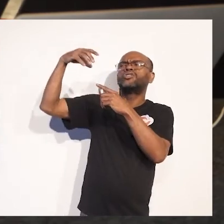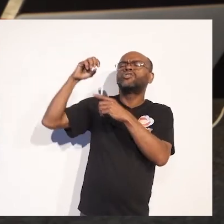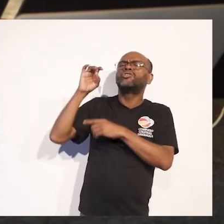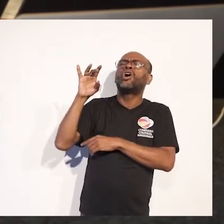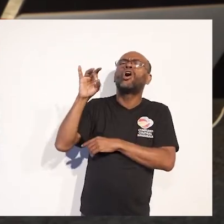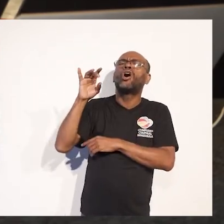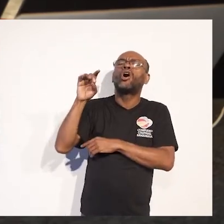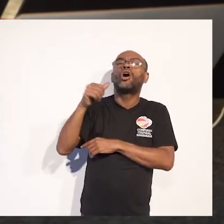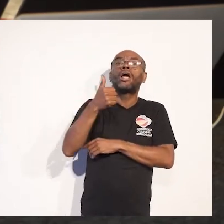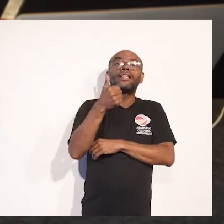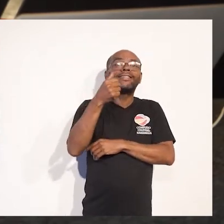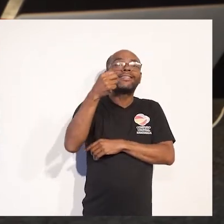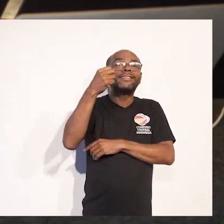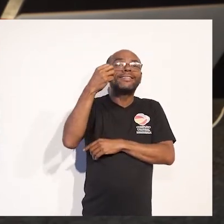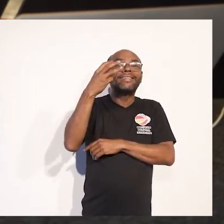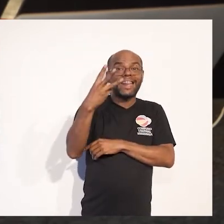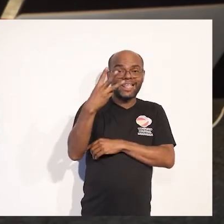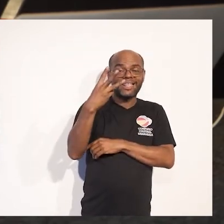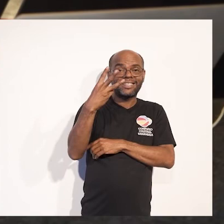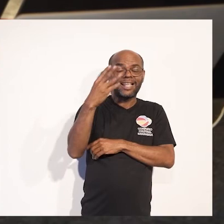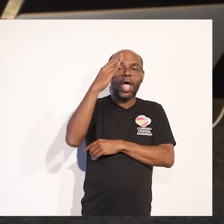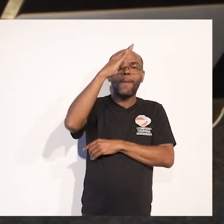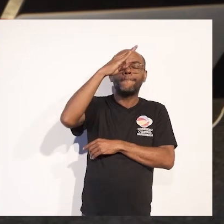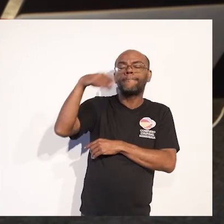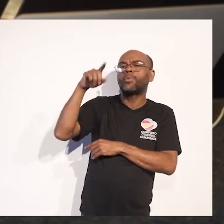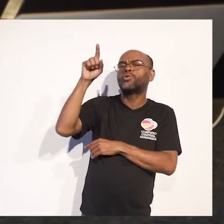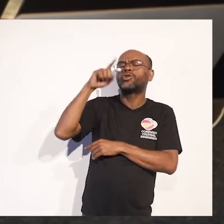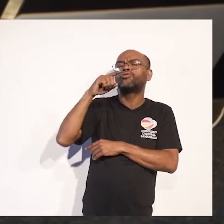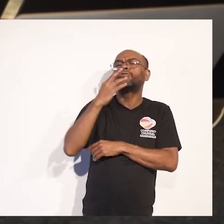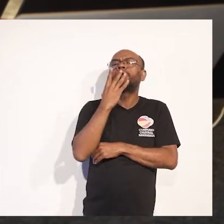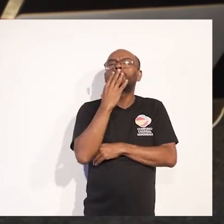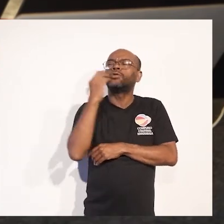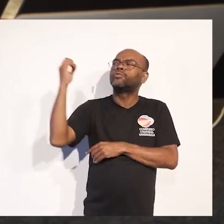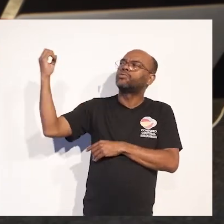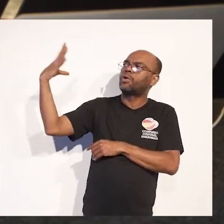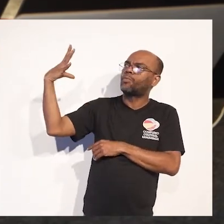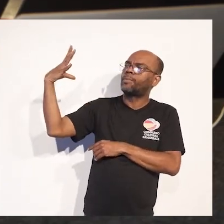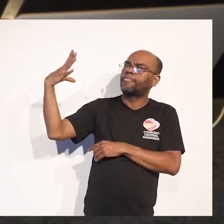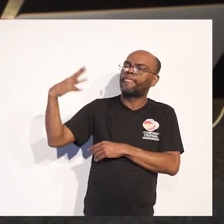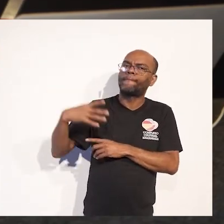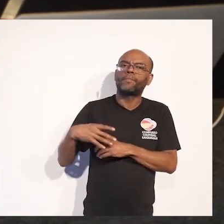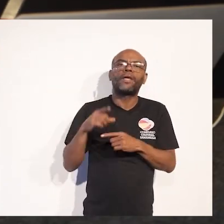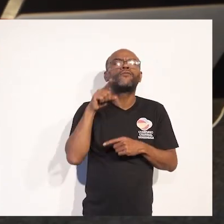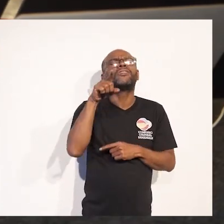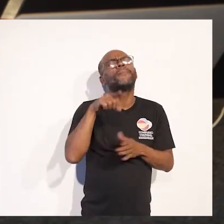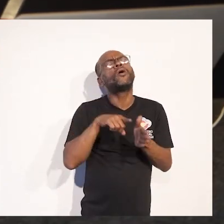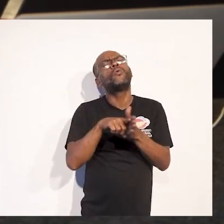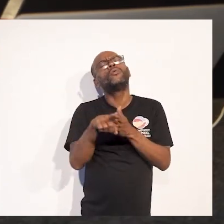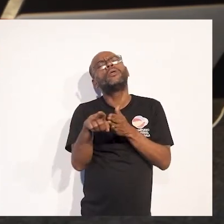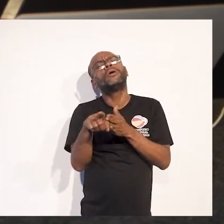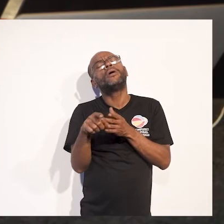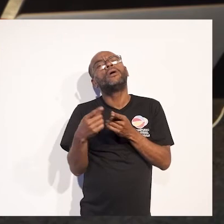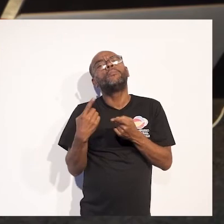somente 13% das cores que o Sol produz. E aí você deve estar me perguntando,